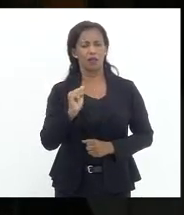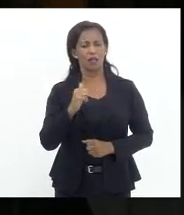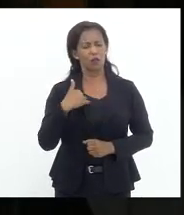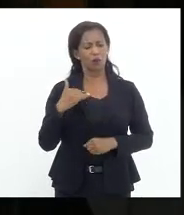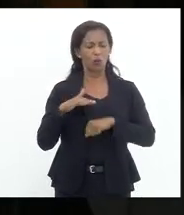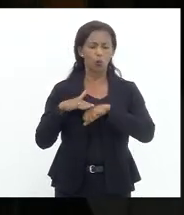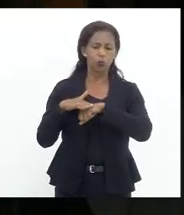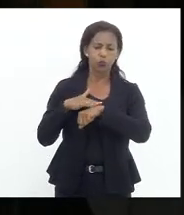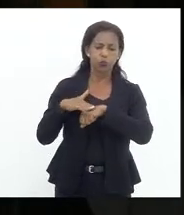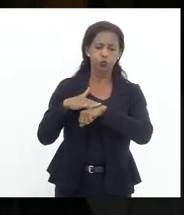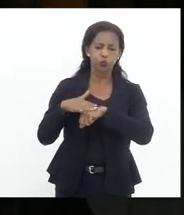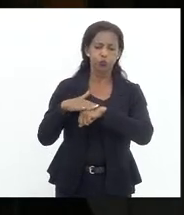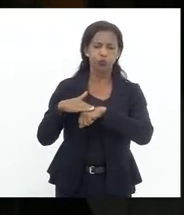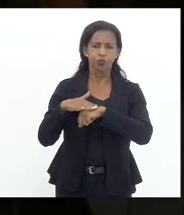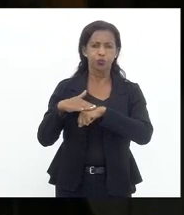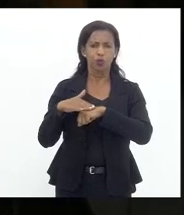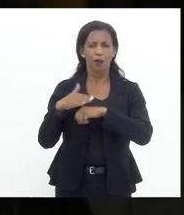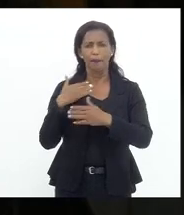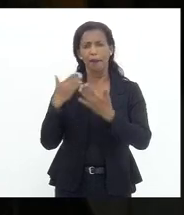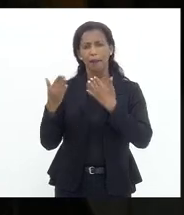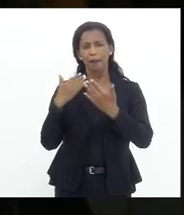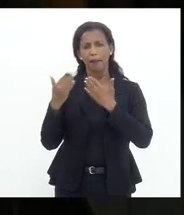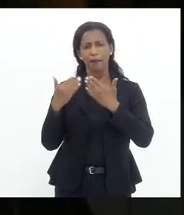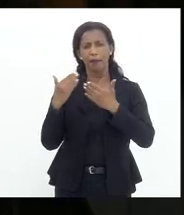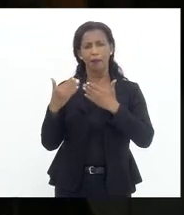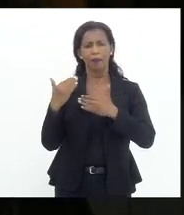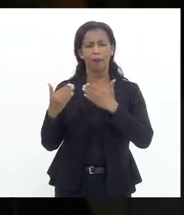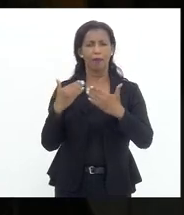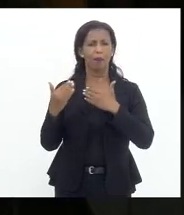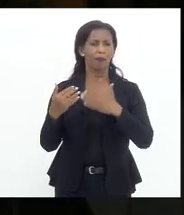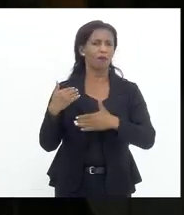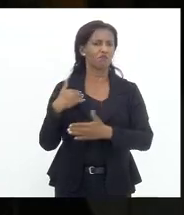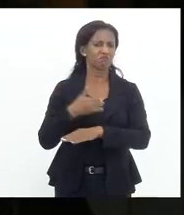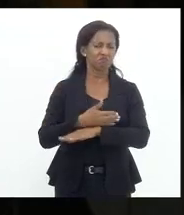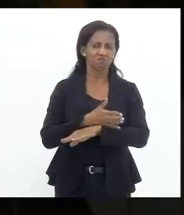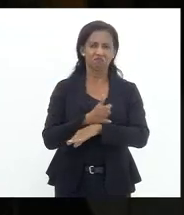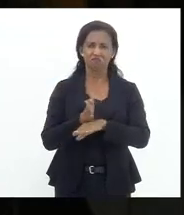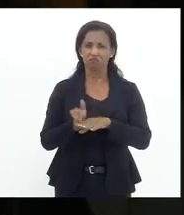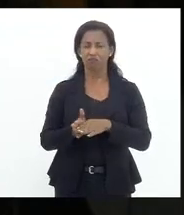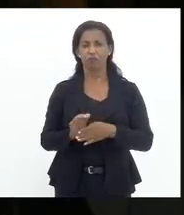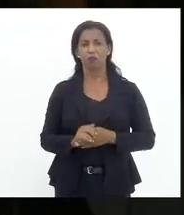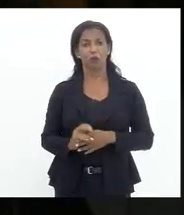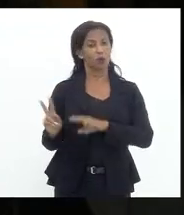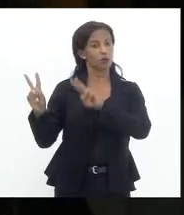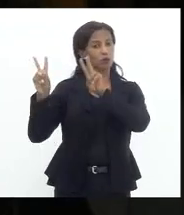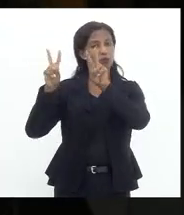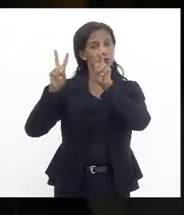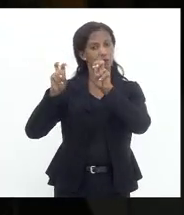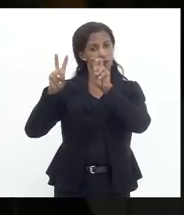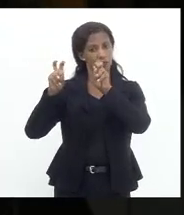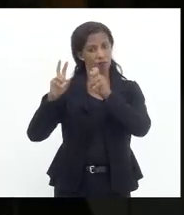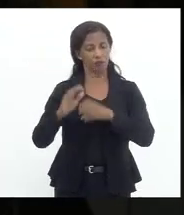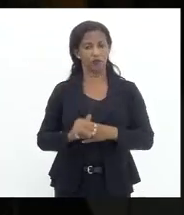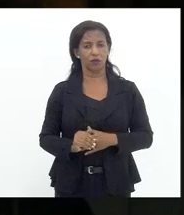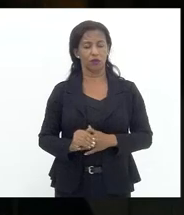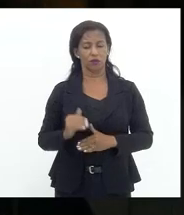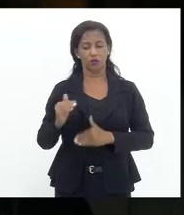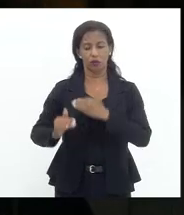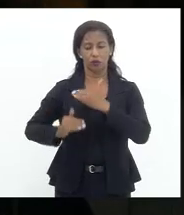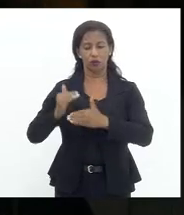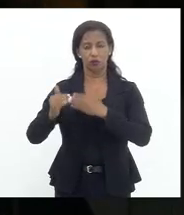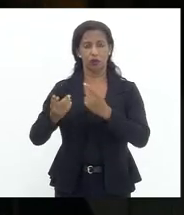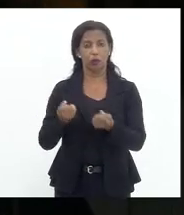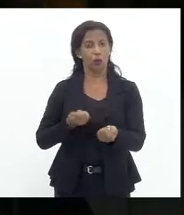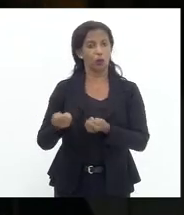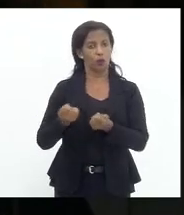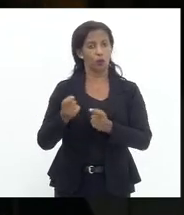conversado com razoável frequência, com muita frequência, eu diria, sobre os temas do desenvolvimento